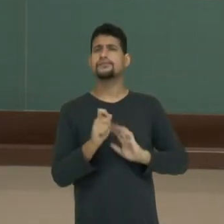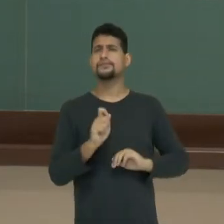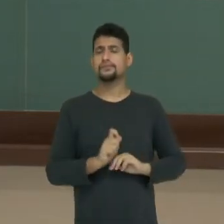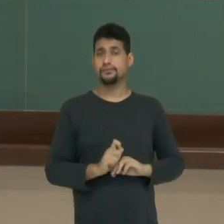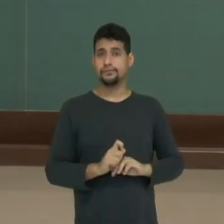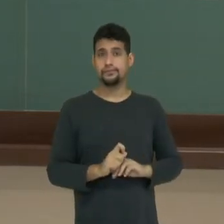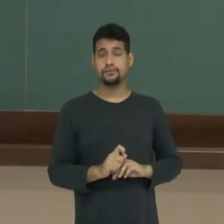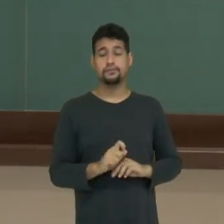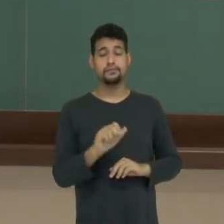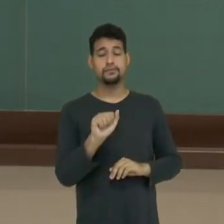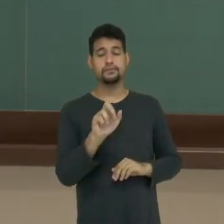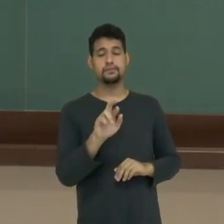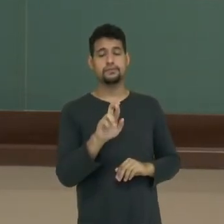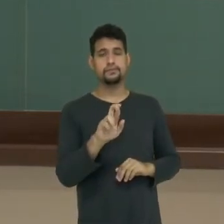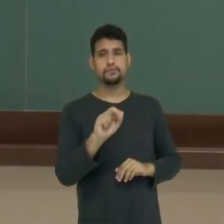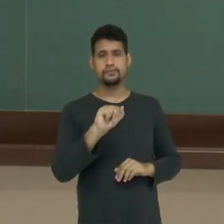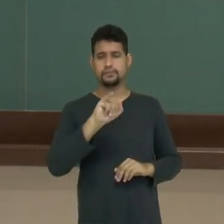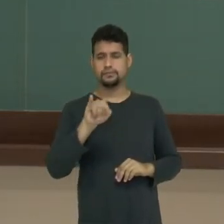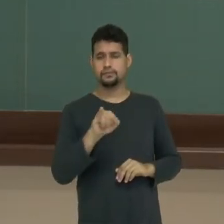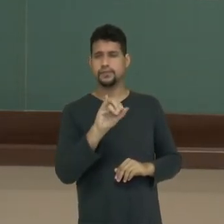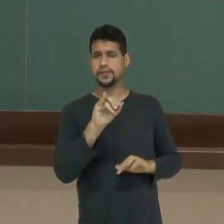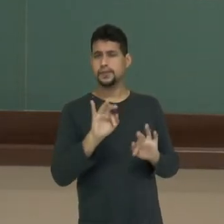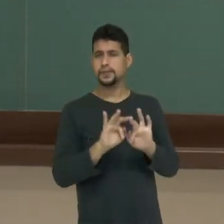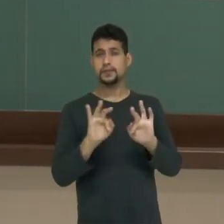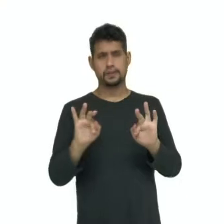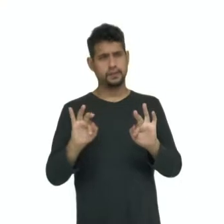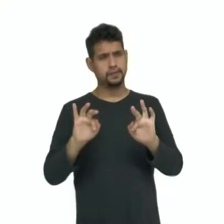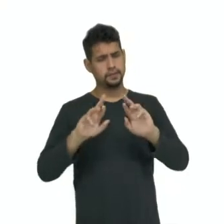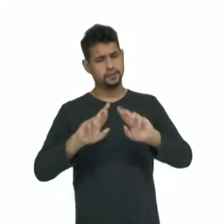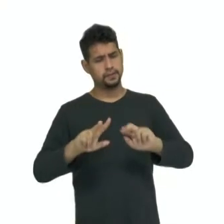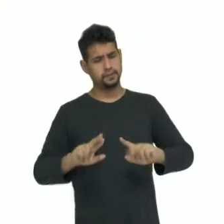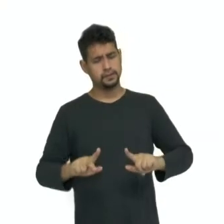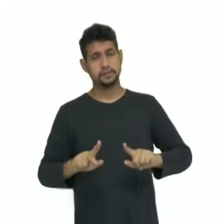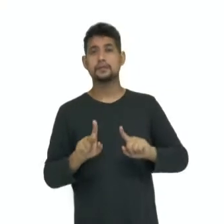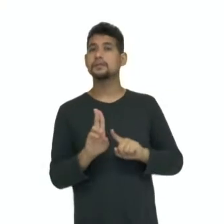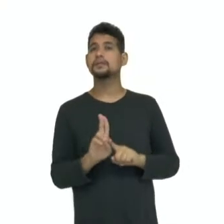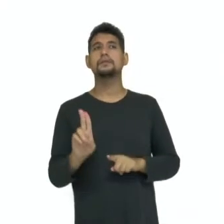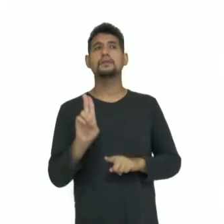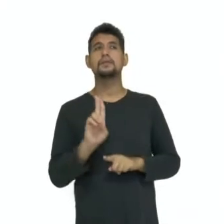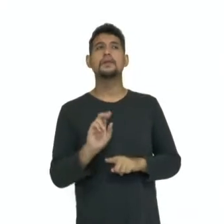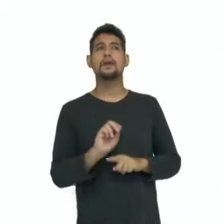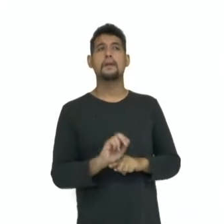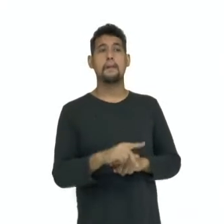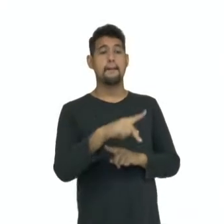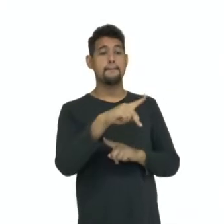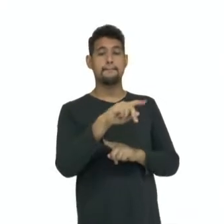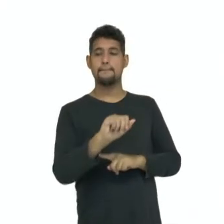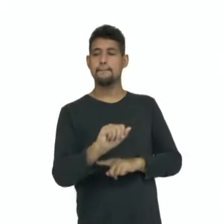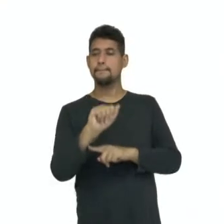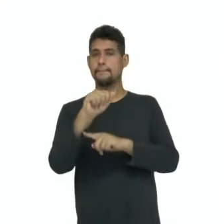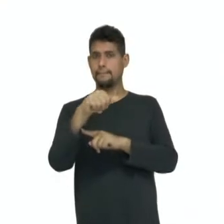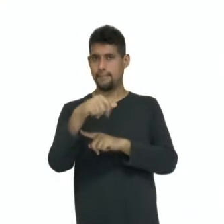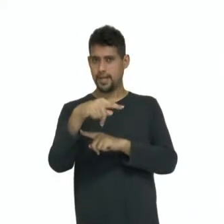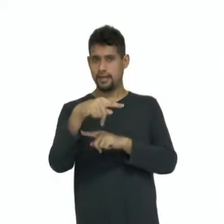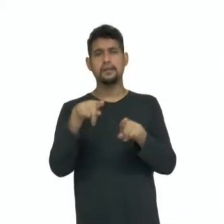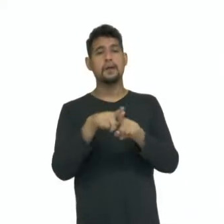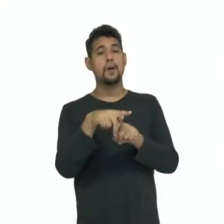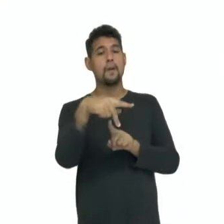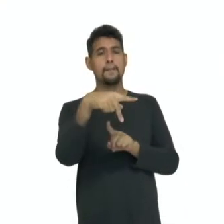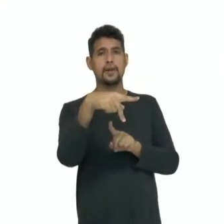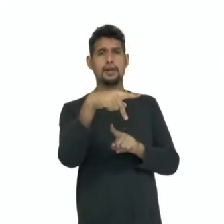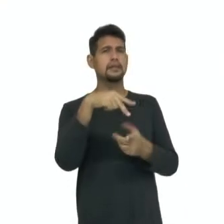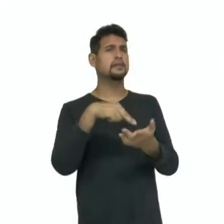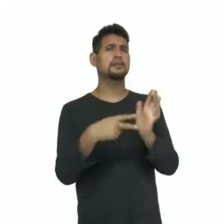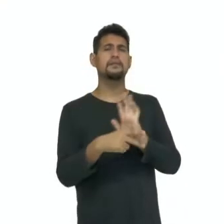os arranjos simples de N elementos tomados P a P, aonde o meu P ele tem que